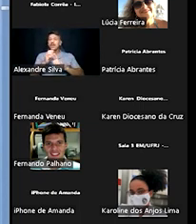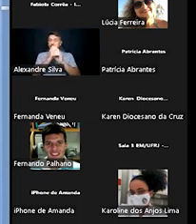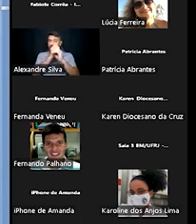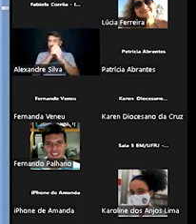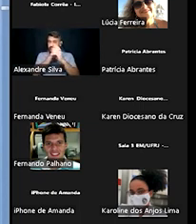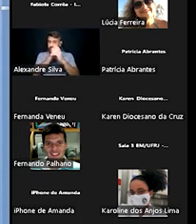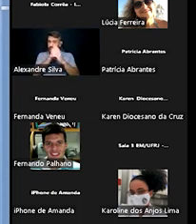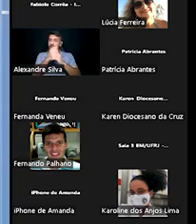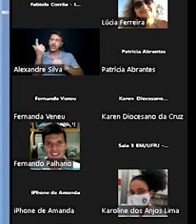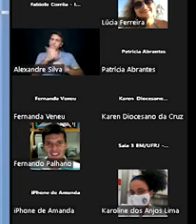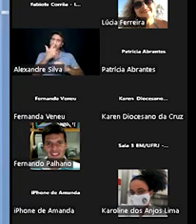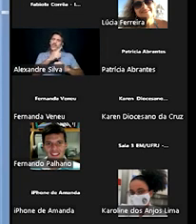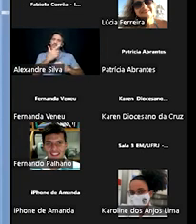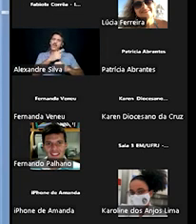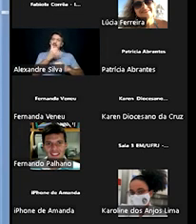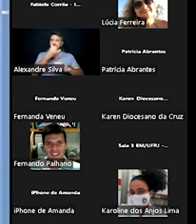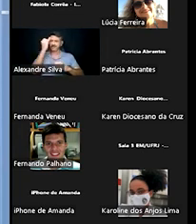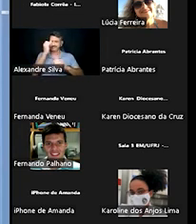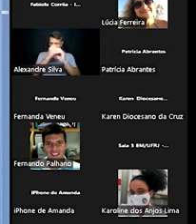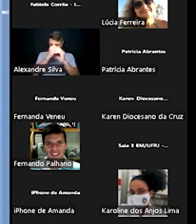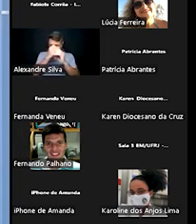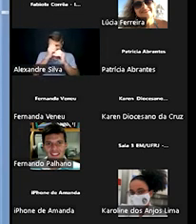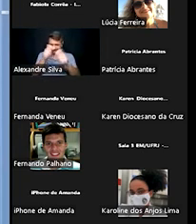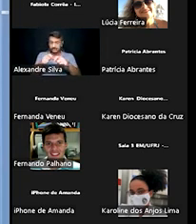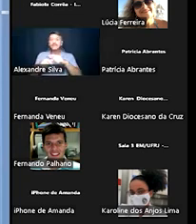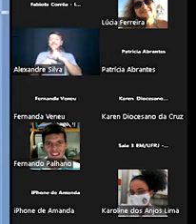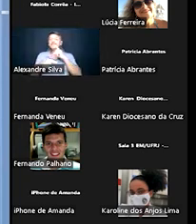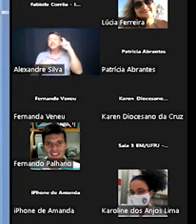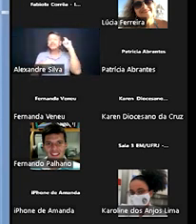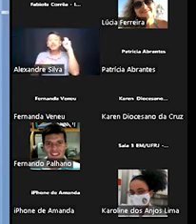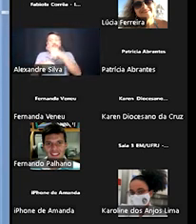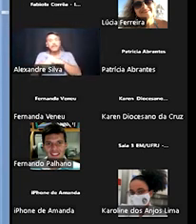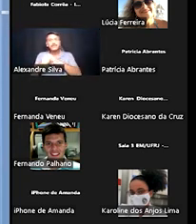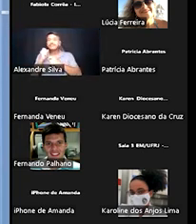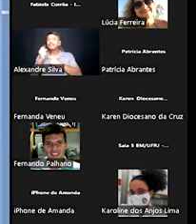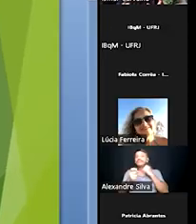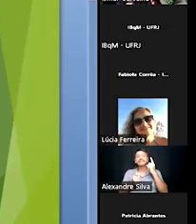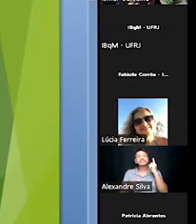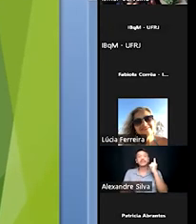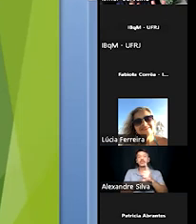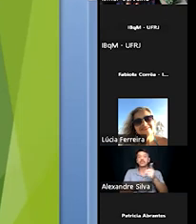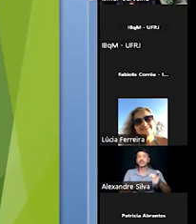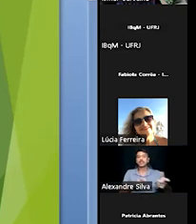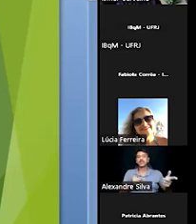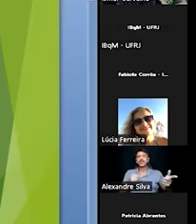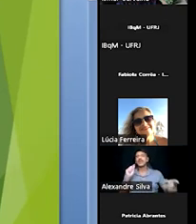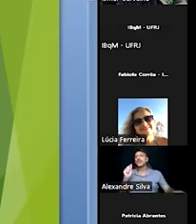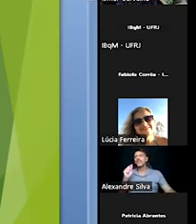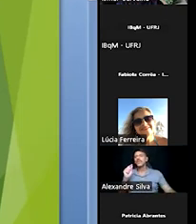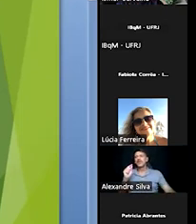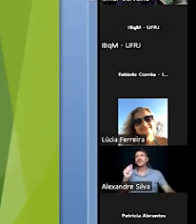de varredura. Raras vezes nós encontramos fósseis como esse, uma vértebra de um dinossauro